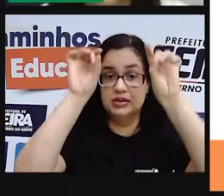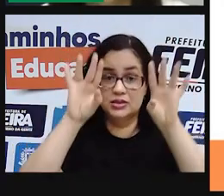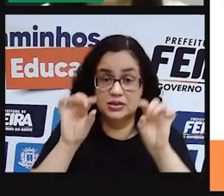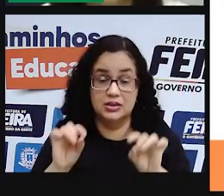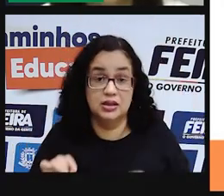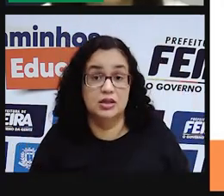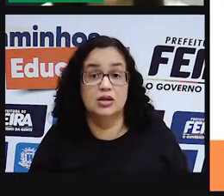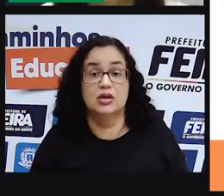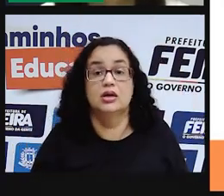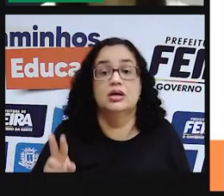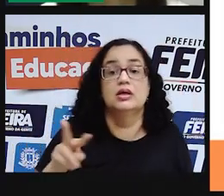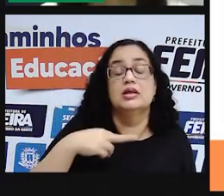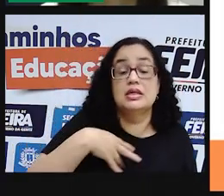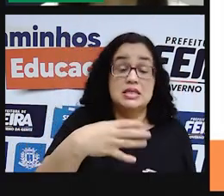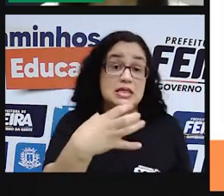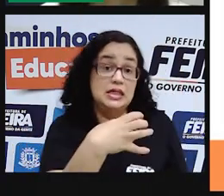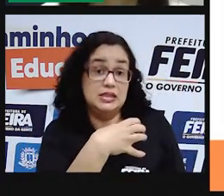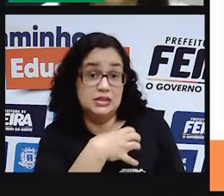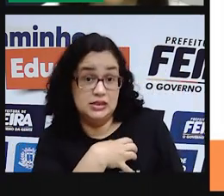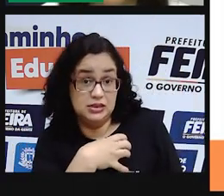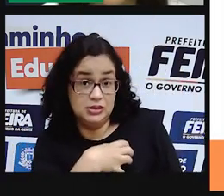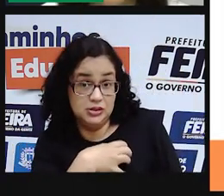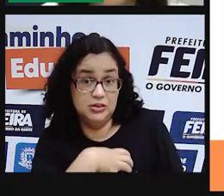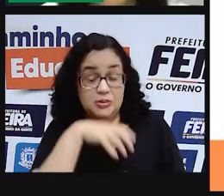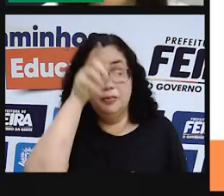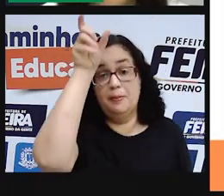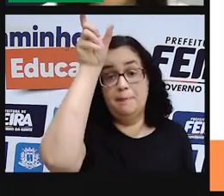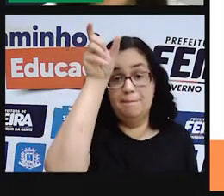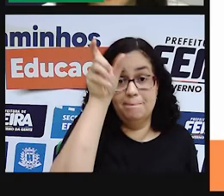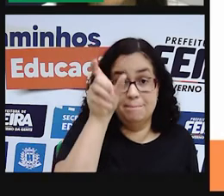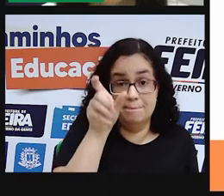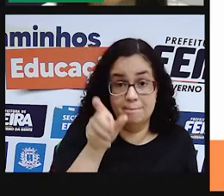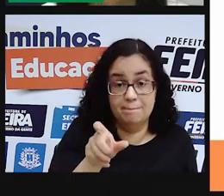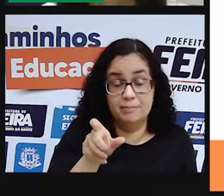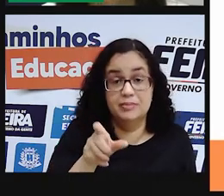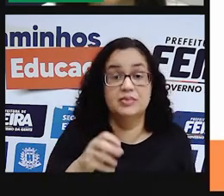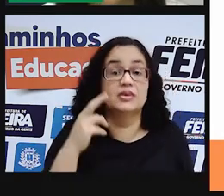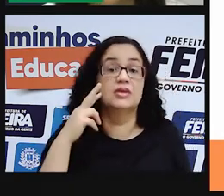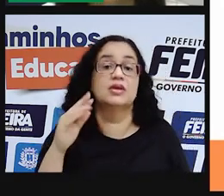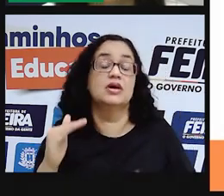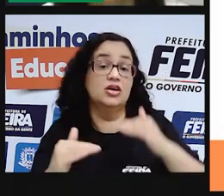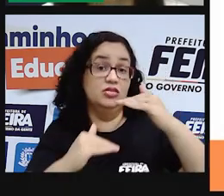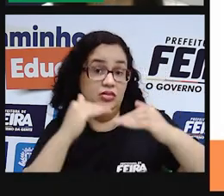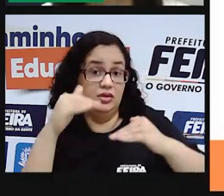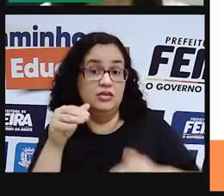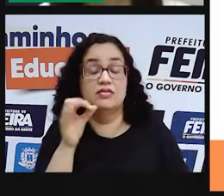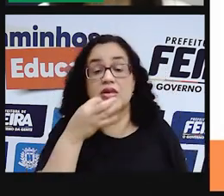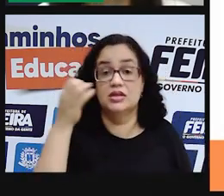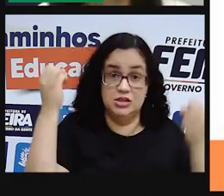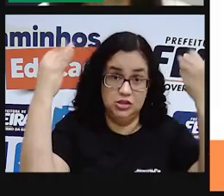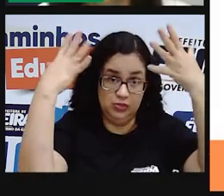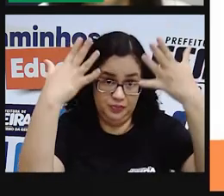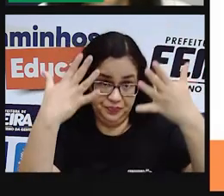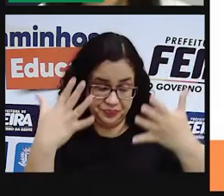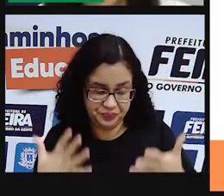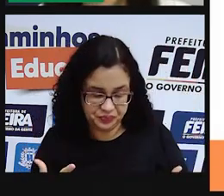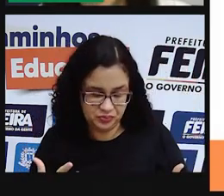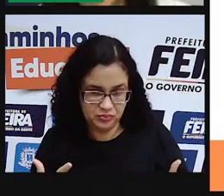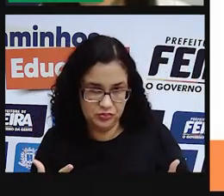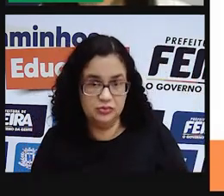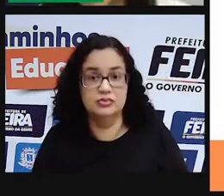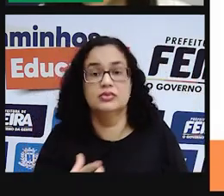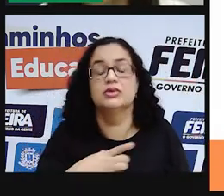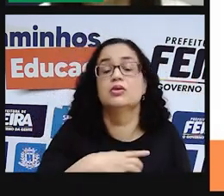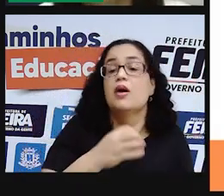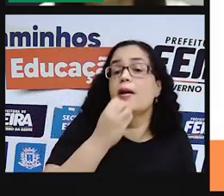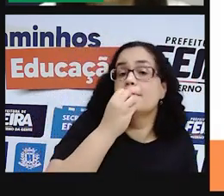do caráter e da sensibilidade do personagem principal. Aí ele vai levantando aquilo que ele coloca como